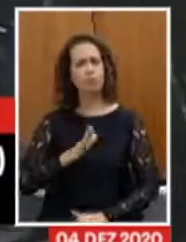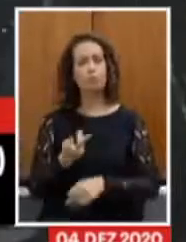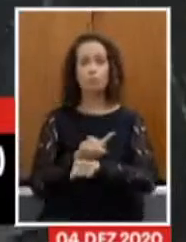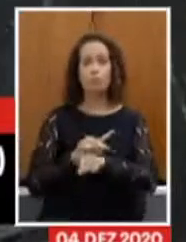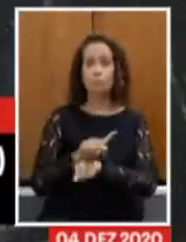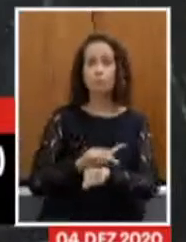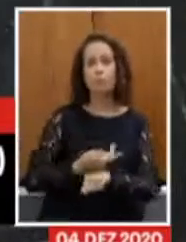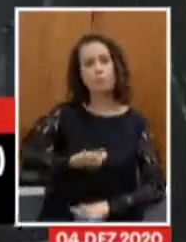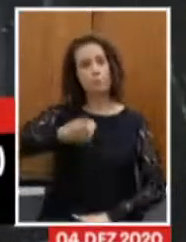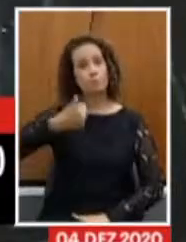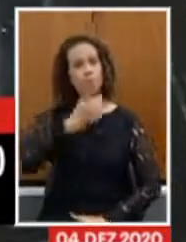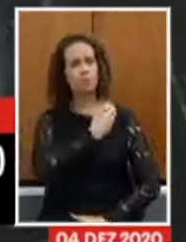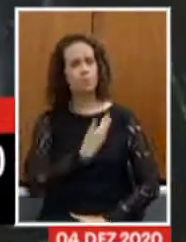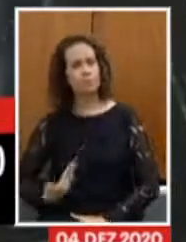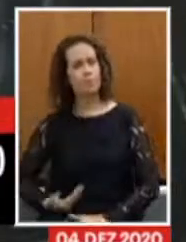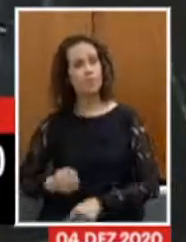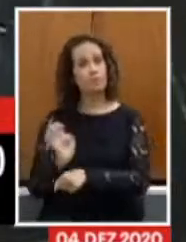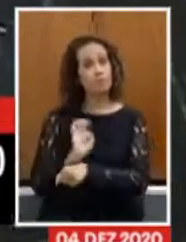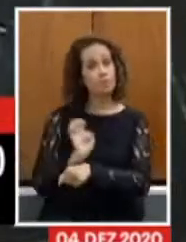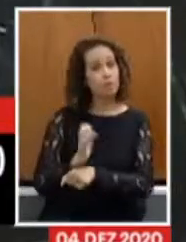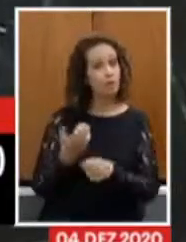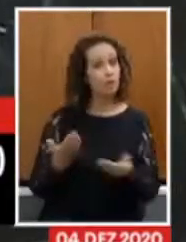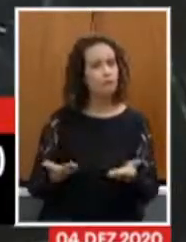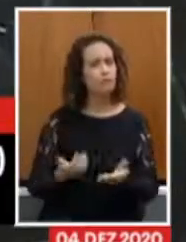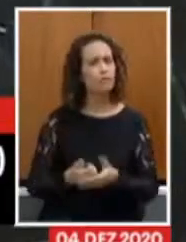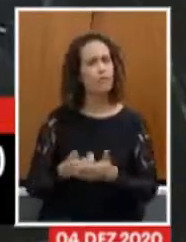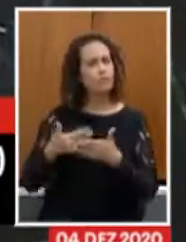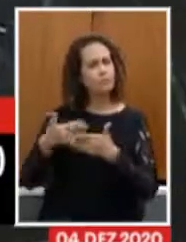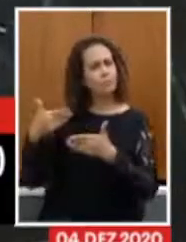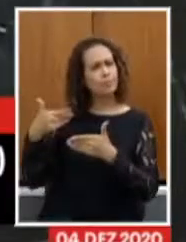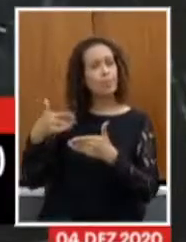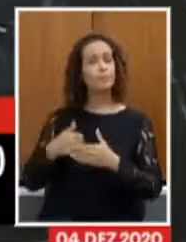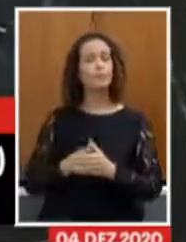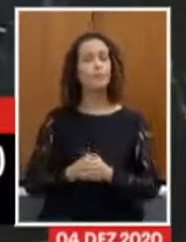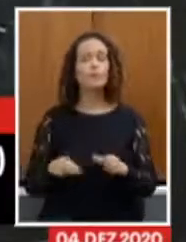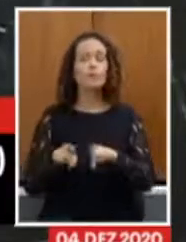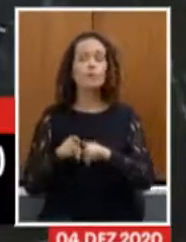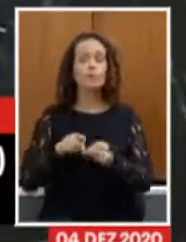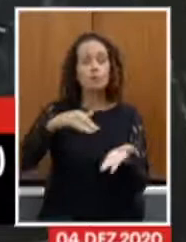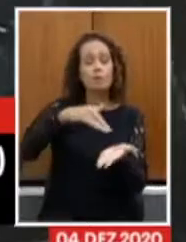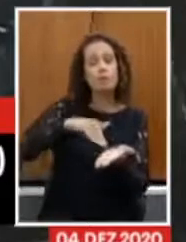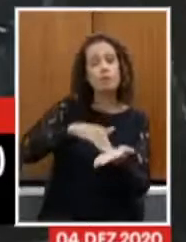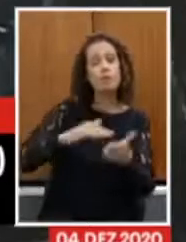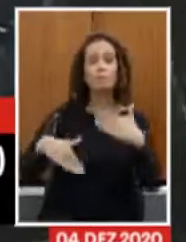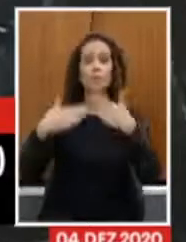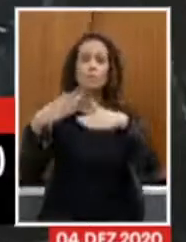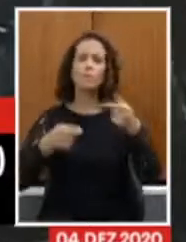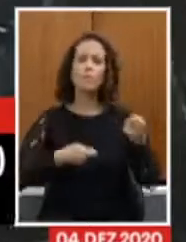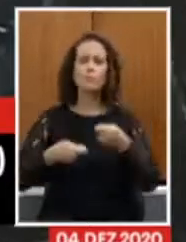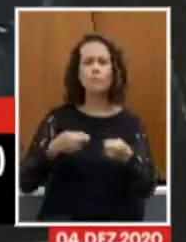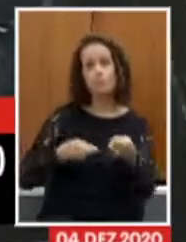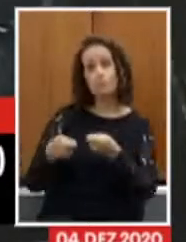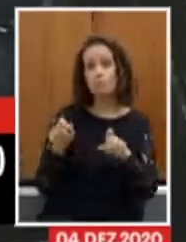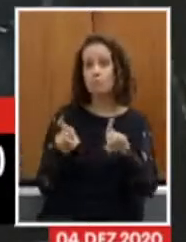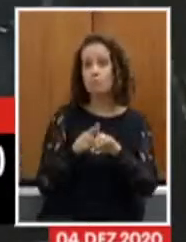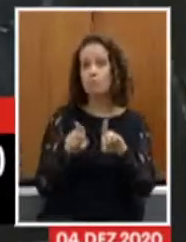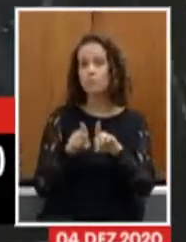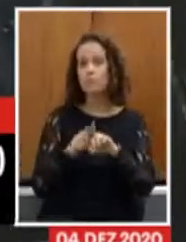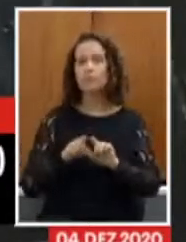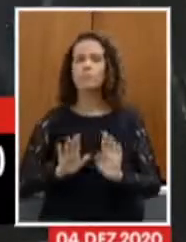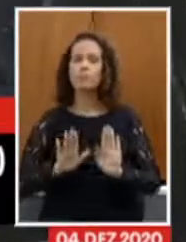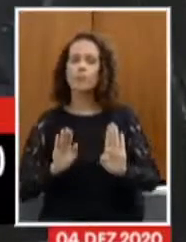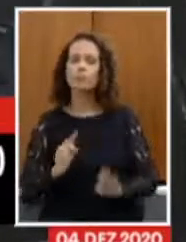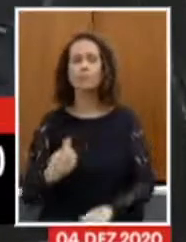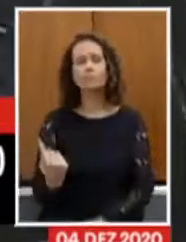Estado, na época, a Secretaria de Desenvolvimento Econômico, né, pivotando, mas nós